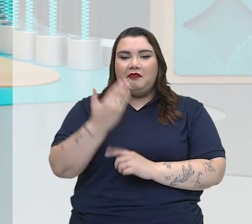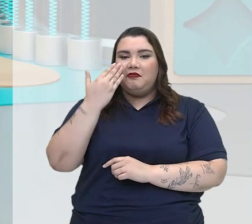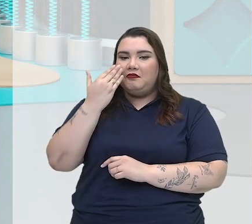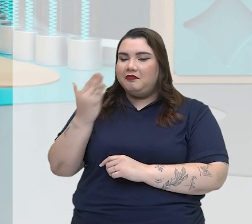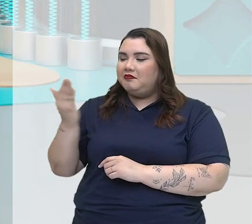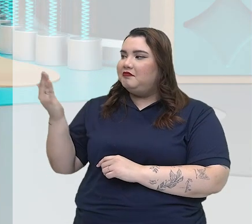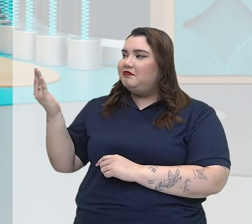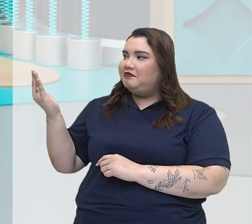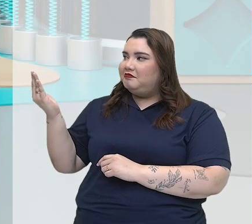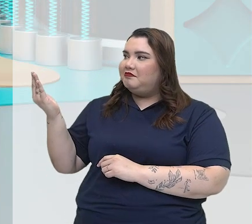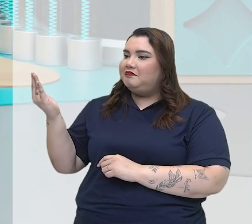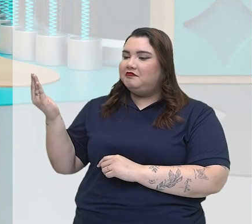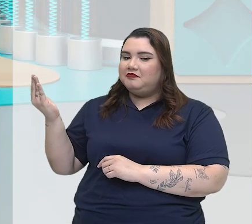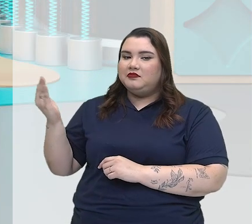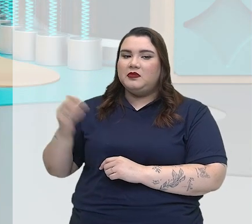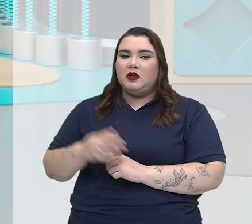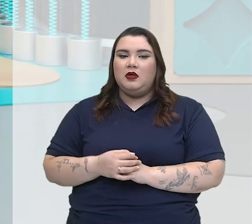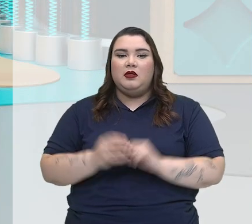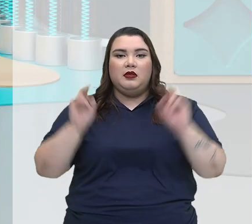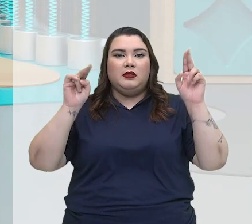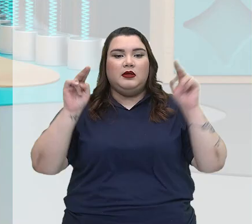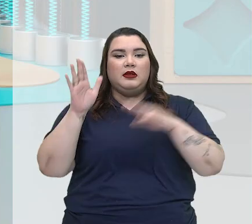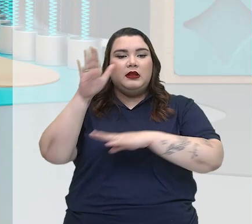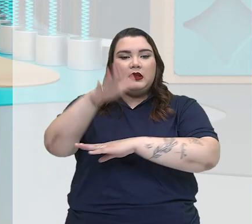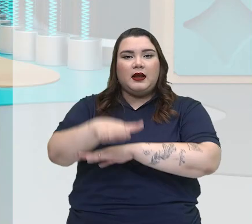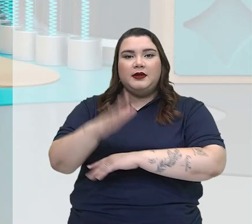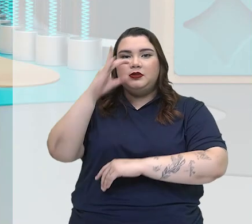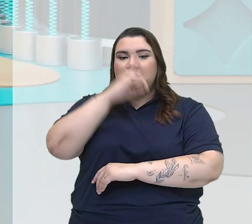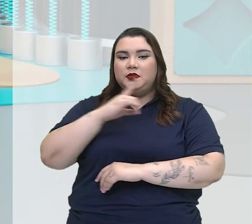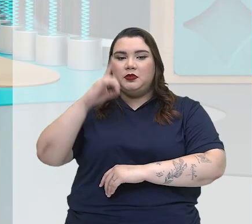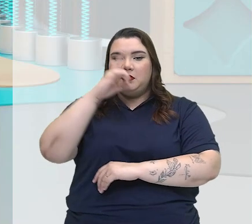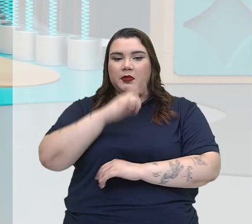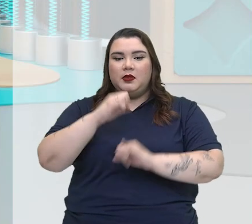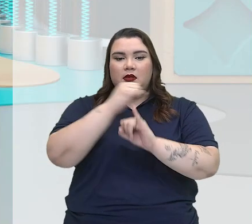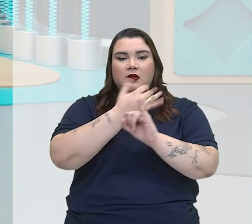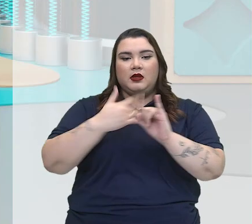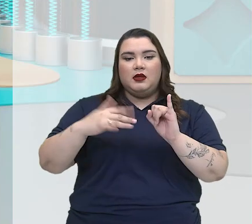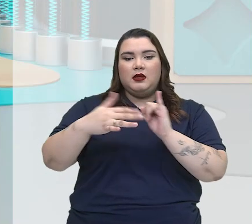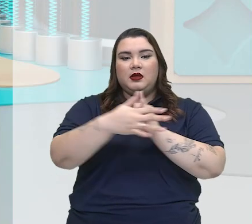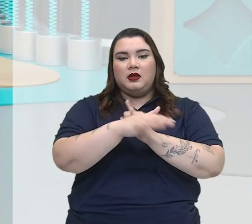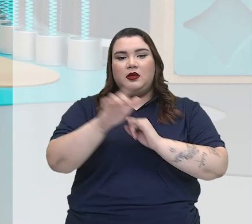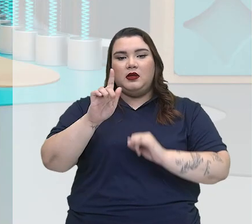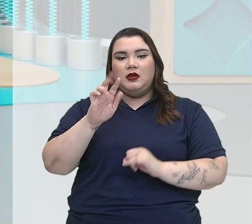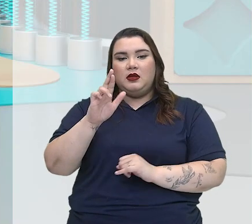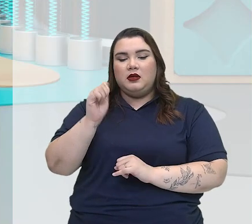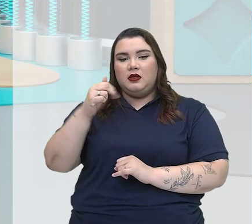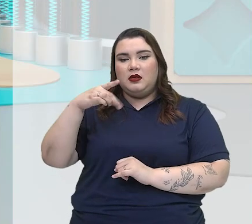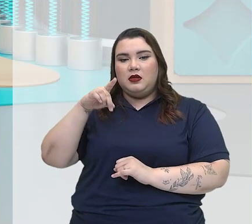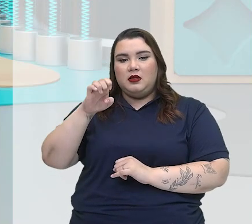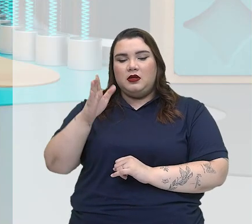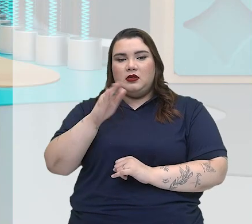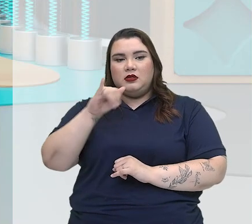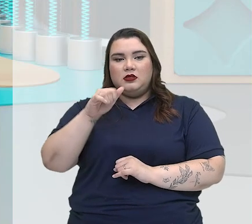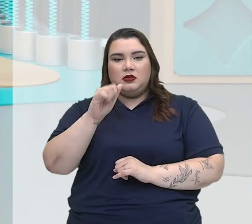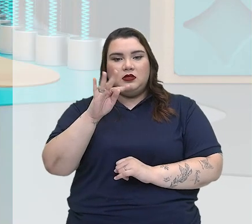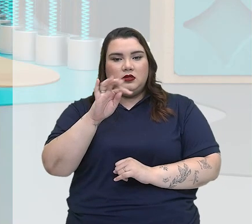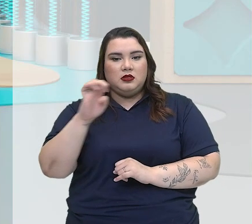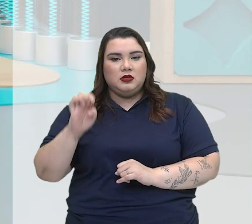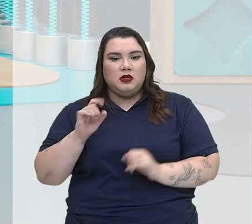aqui, chamada Tarde de Domingo da Ilha de Grande Jatte. O período, né, que foi pintada